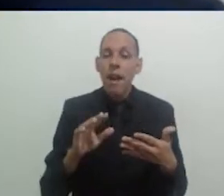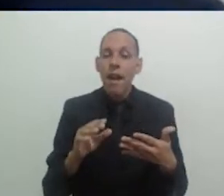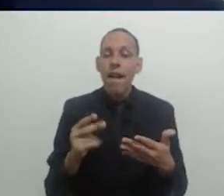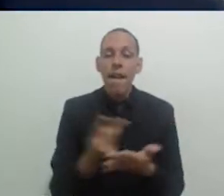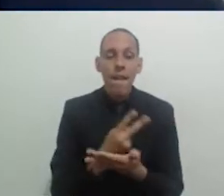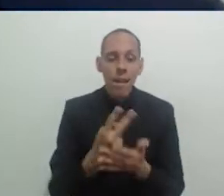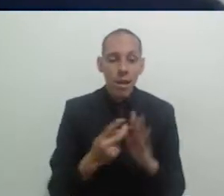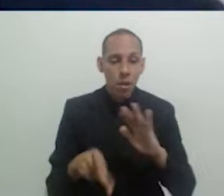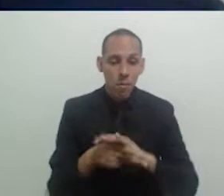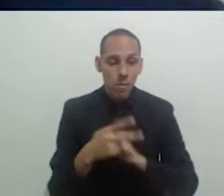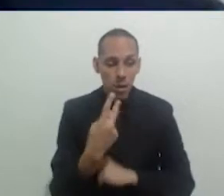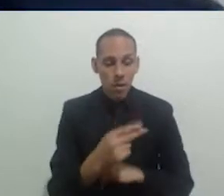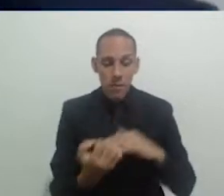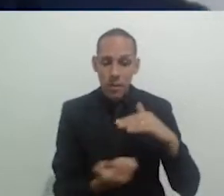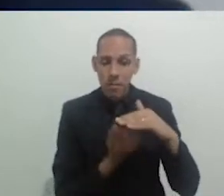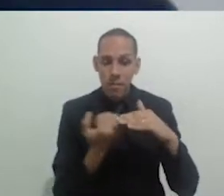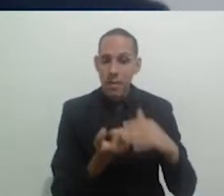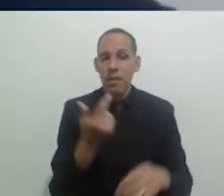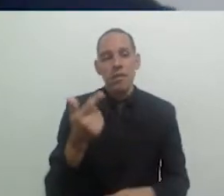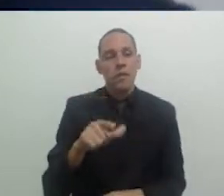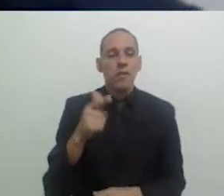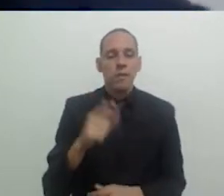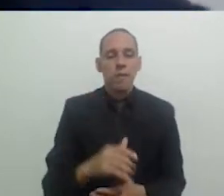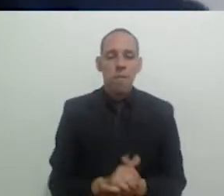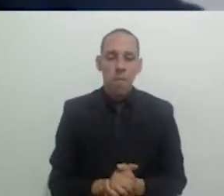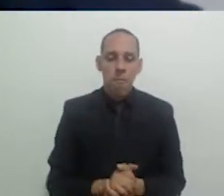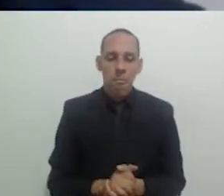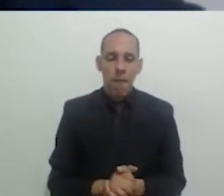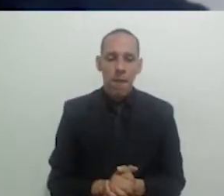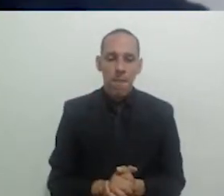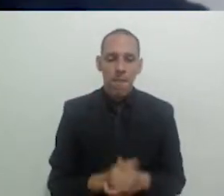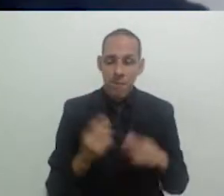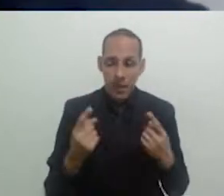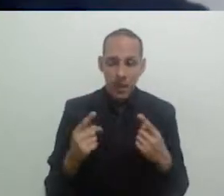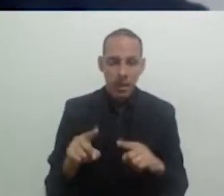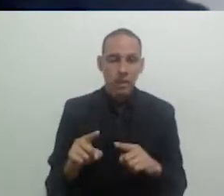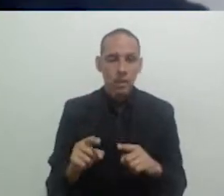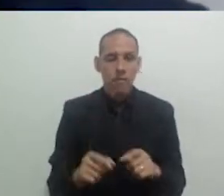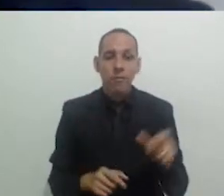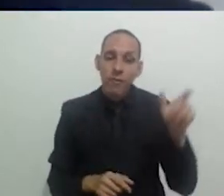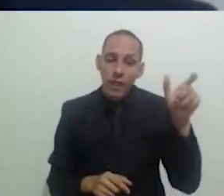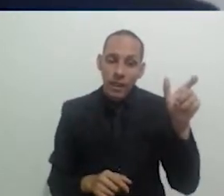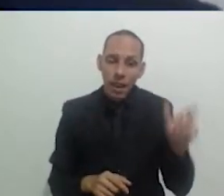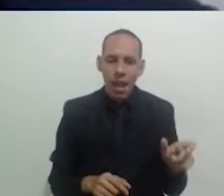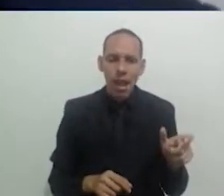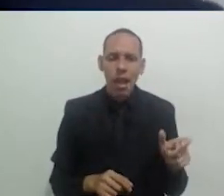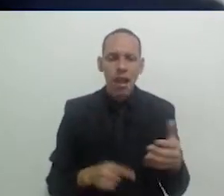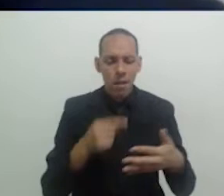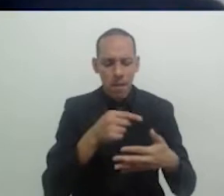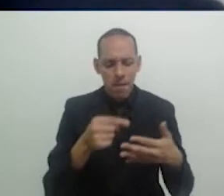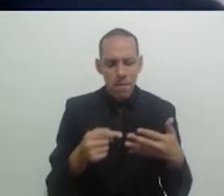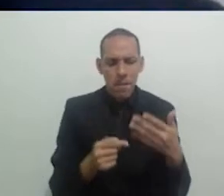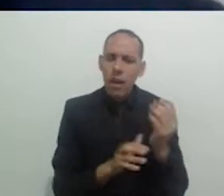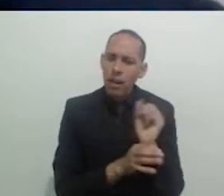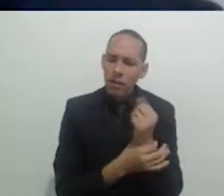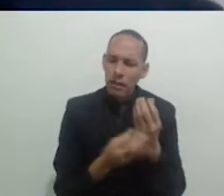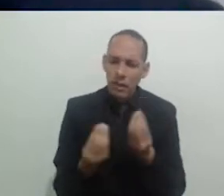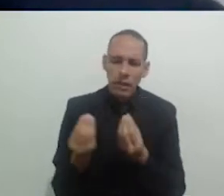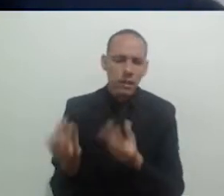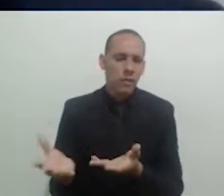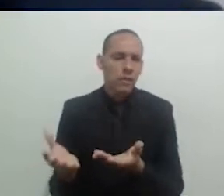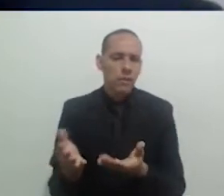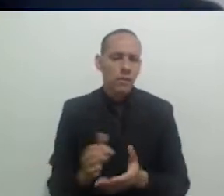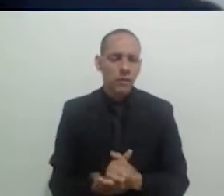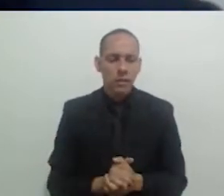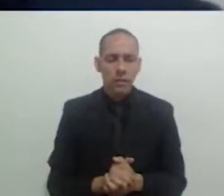empresa, no caso a importante, a constar que ela prestou todas as garantias necessárias e ela nunca elaborou